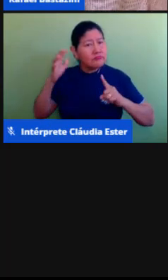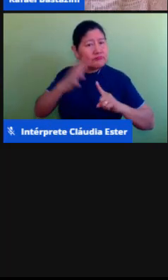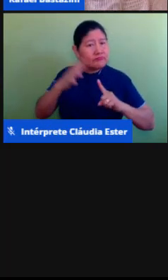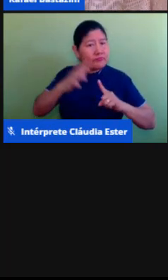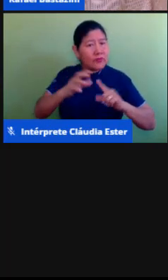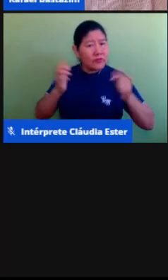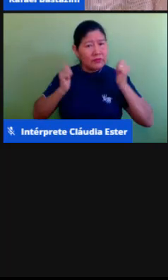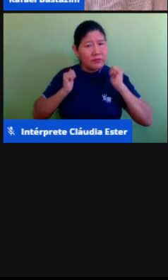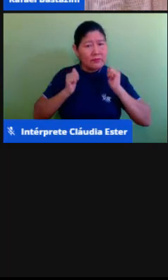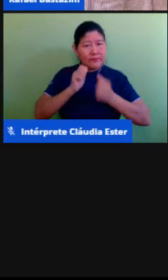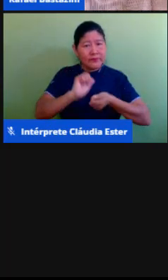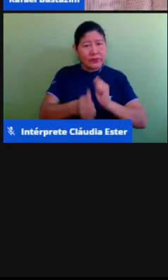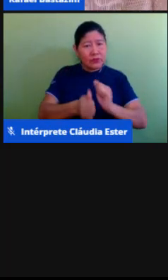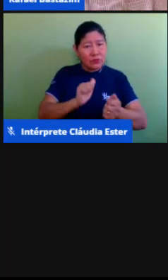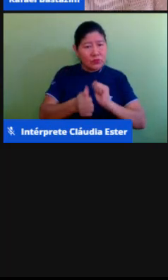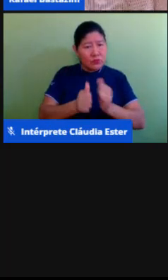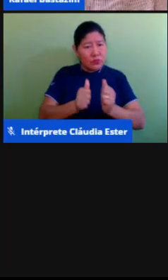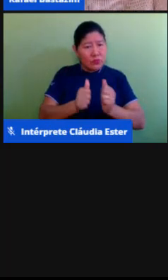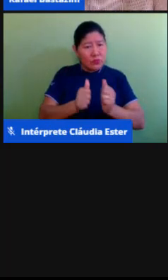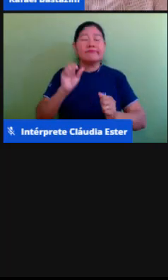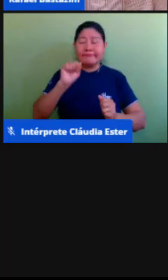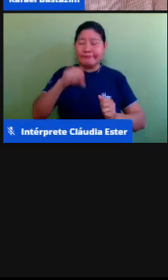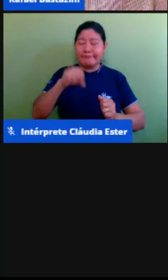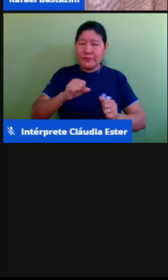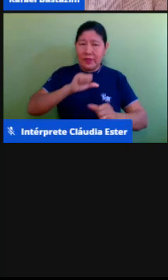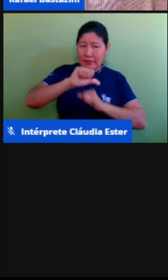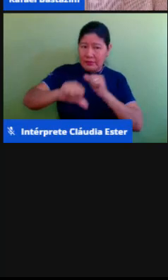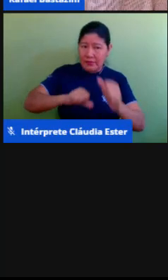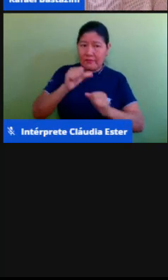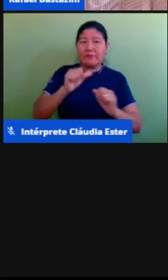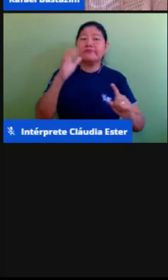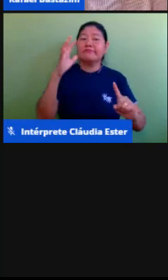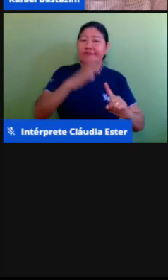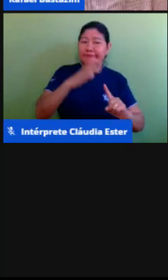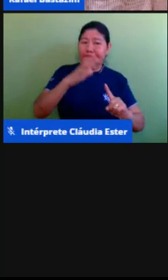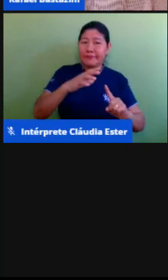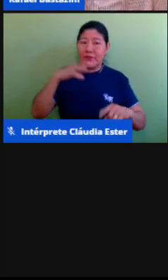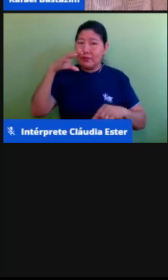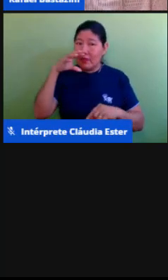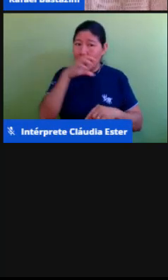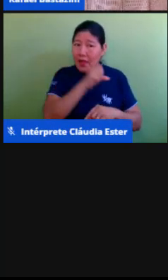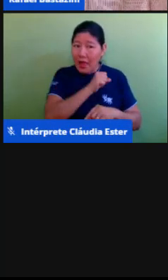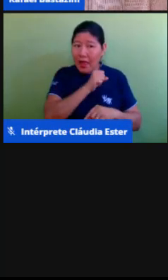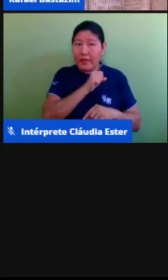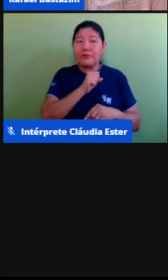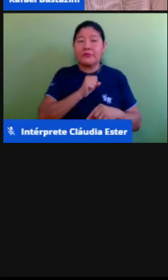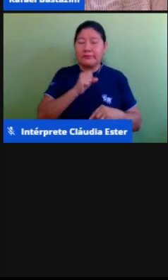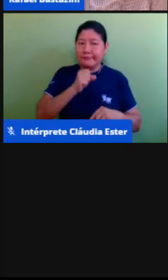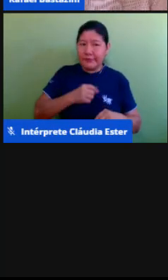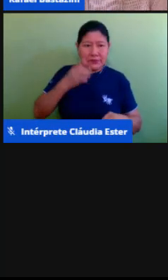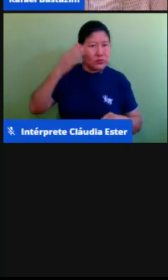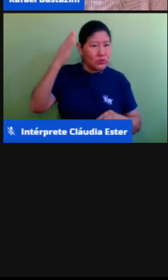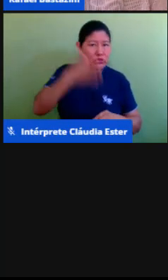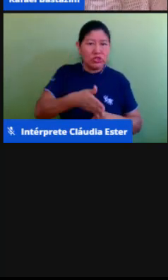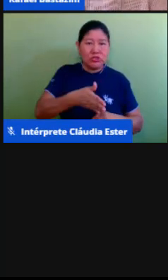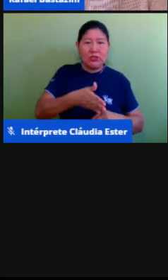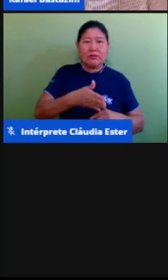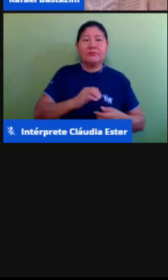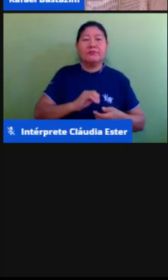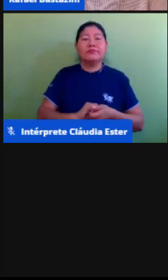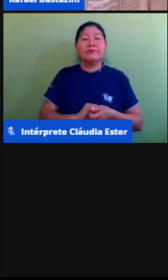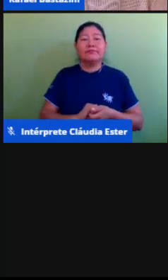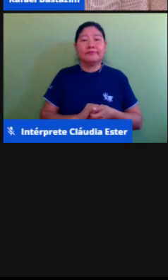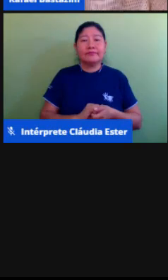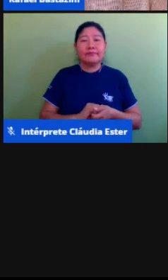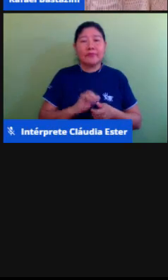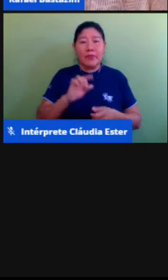existe sim essas transformações e elas podem ser rápidas e abruptas, beleza? Por fim, no